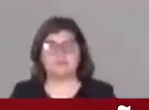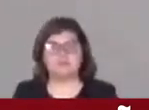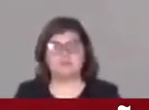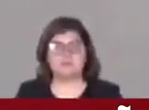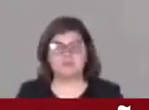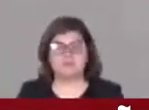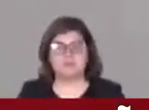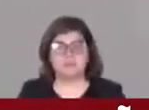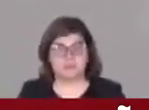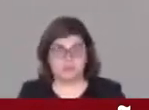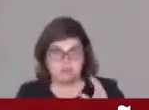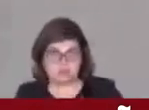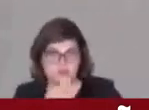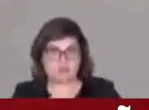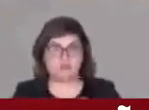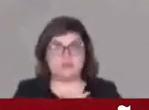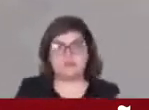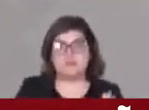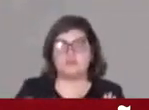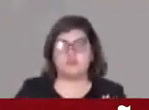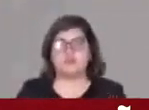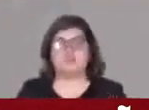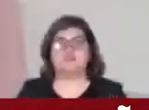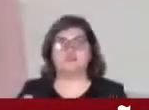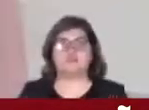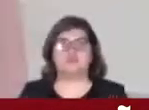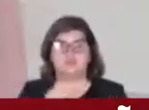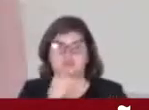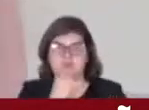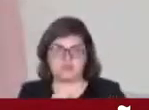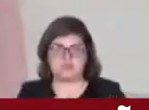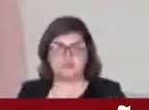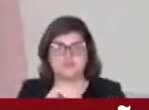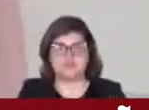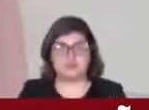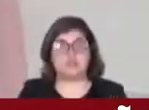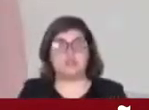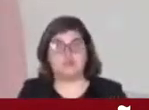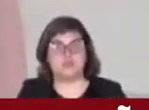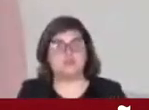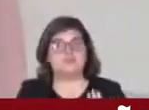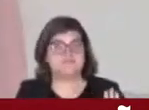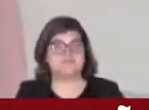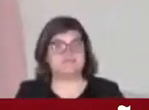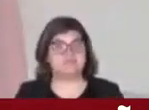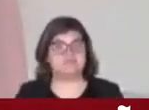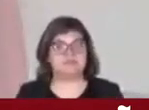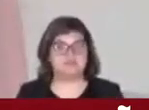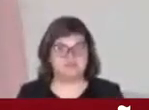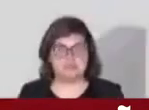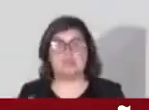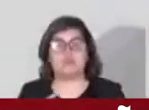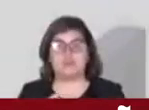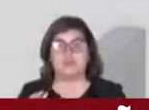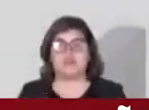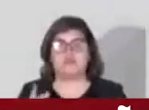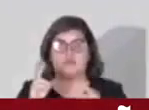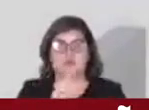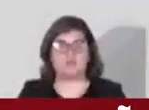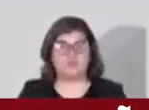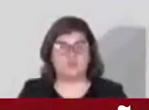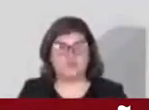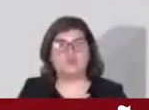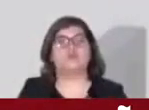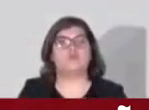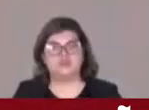é bombardear o sistema eletrônico de votação com o intuito de encontrar falhas e assim corrigi-las antes das eleições